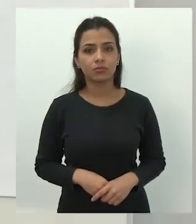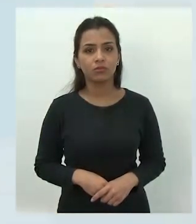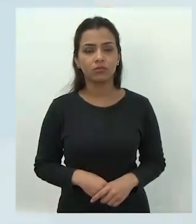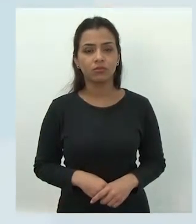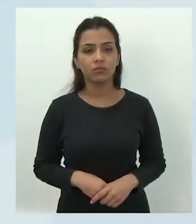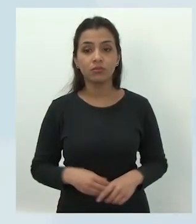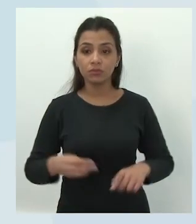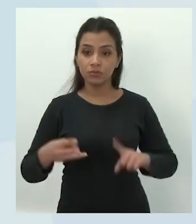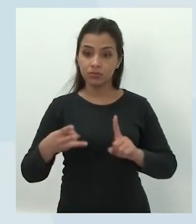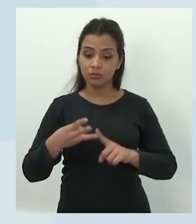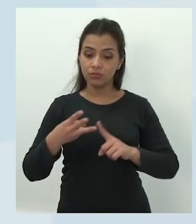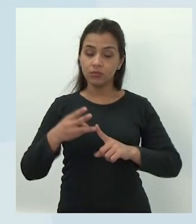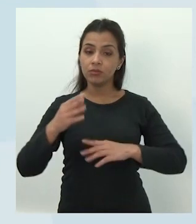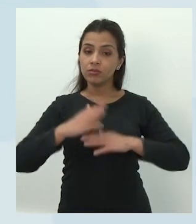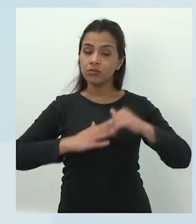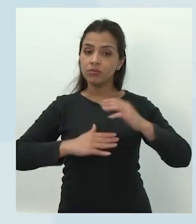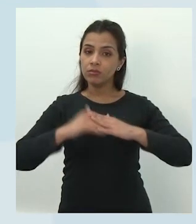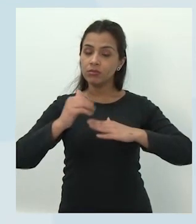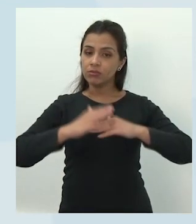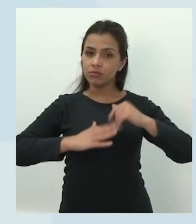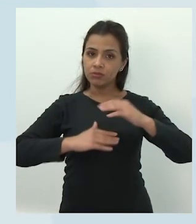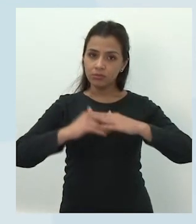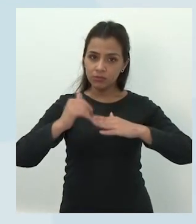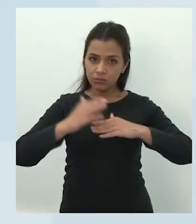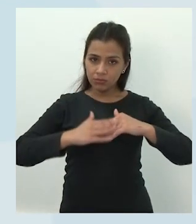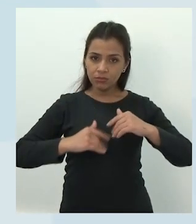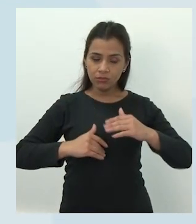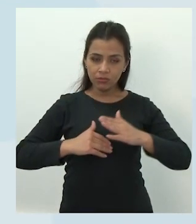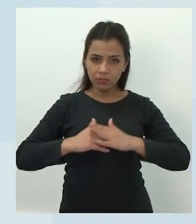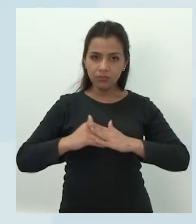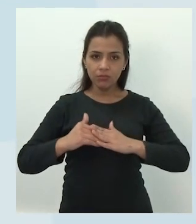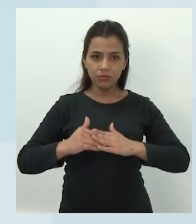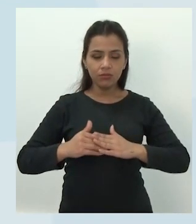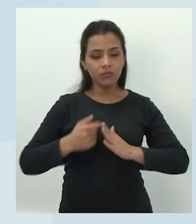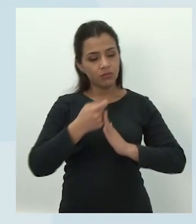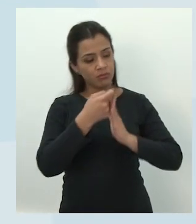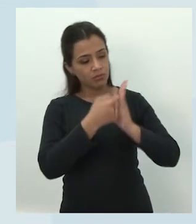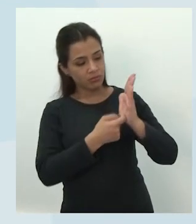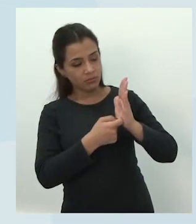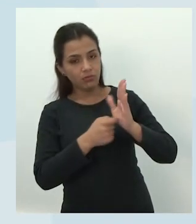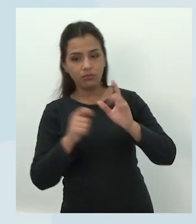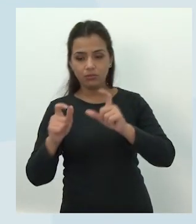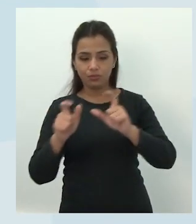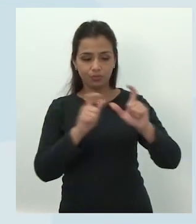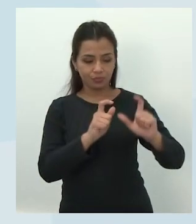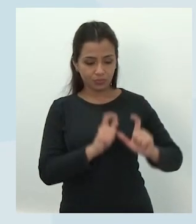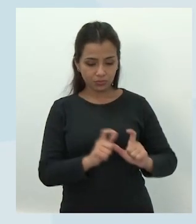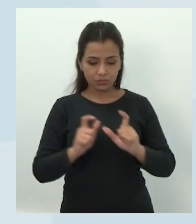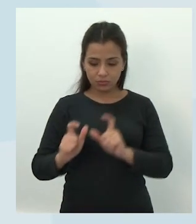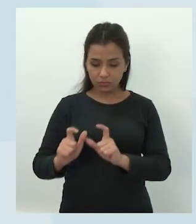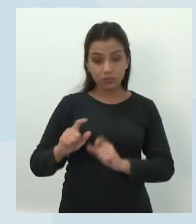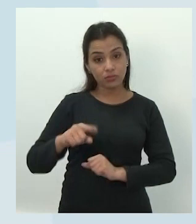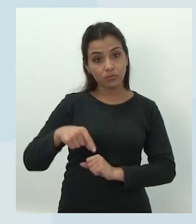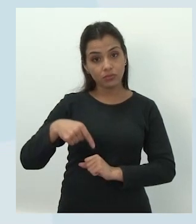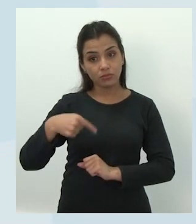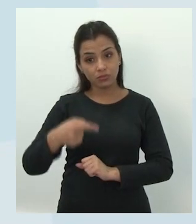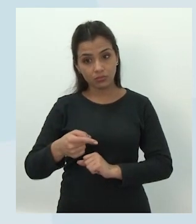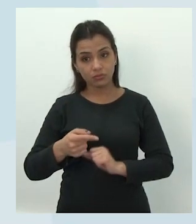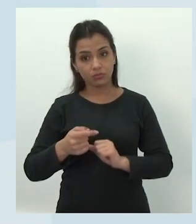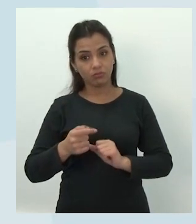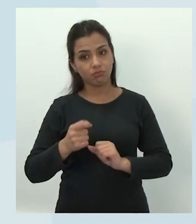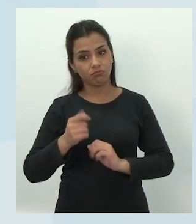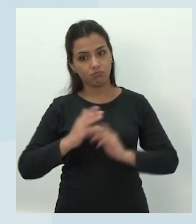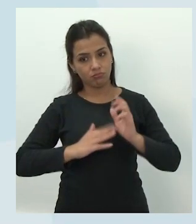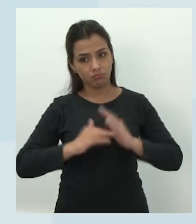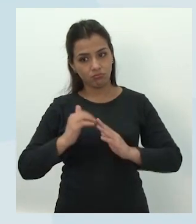produzir. A gente já fez aí o roteirinho, agora vamos partir, né, para a mão na massa, ou seja, para a produção dessa história. Como que vai ficar? Então, vocês